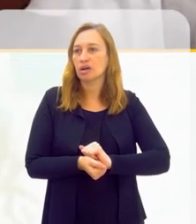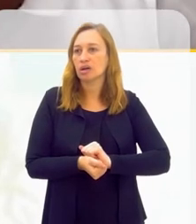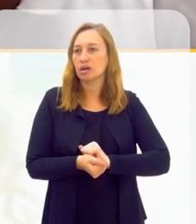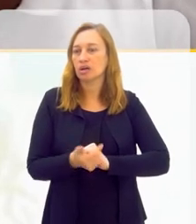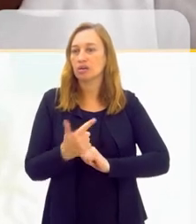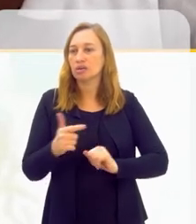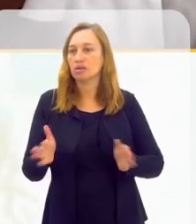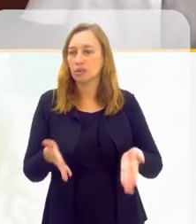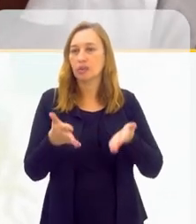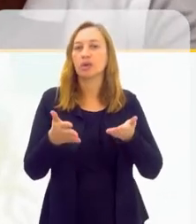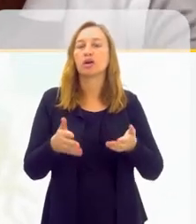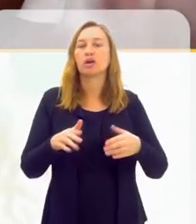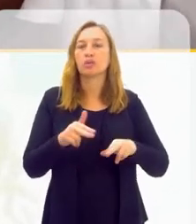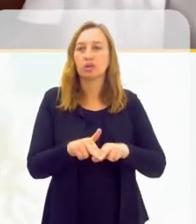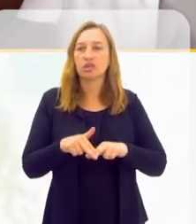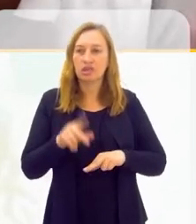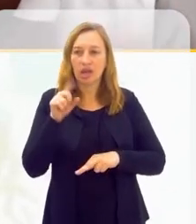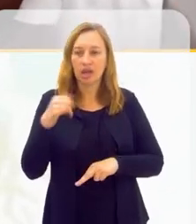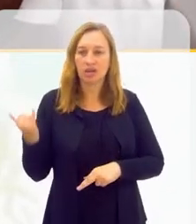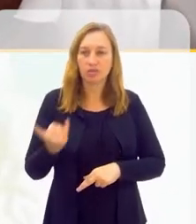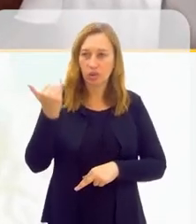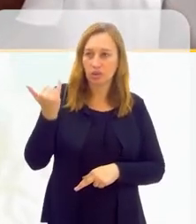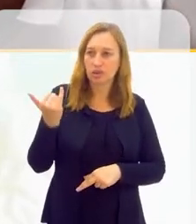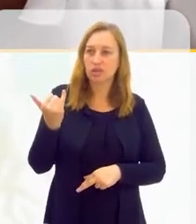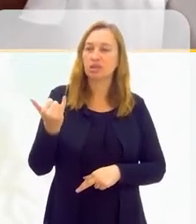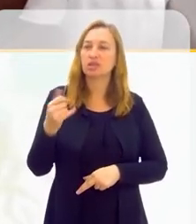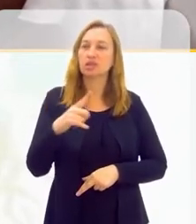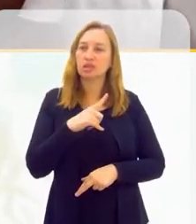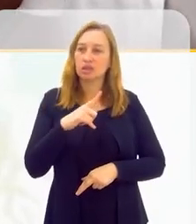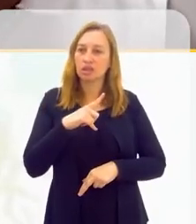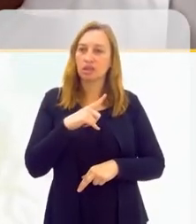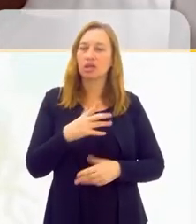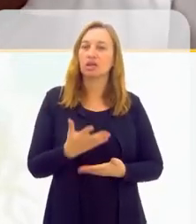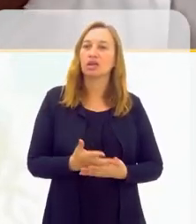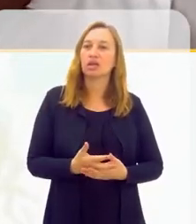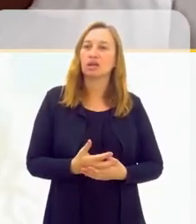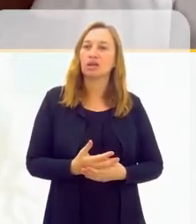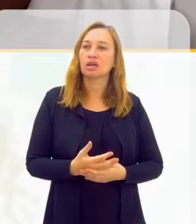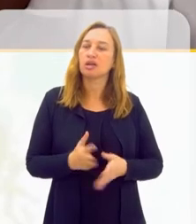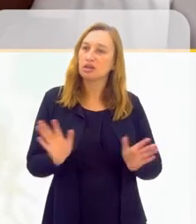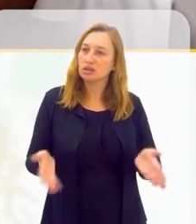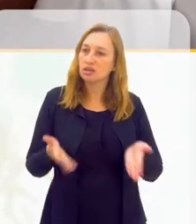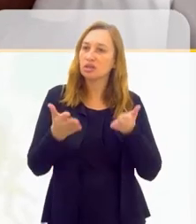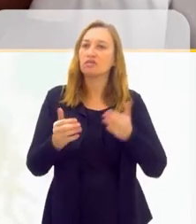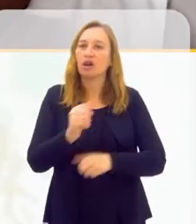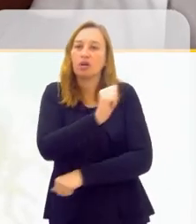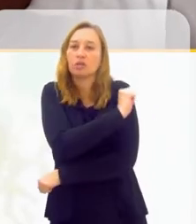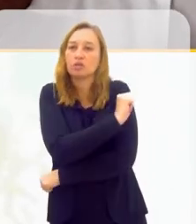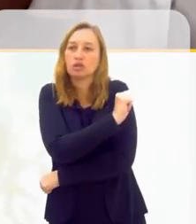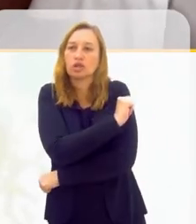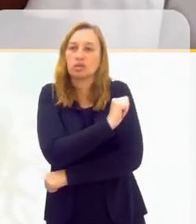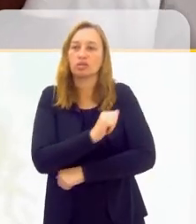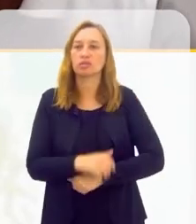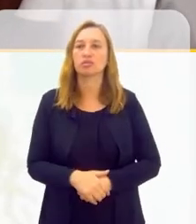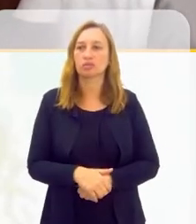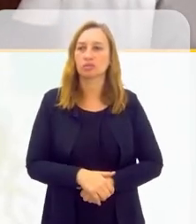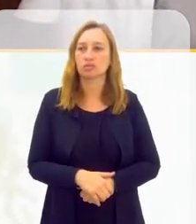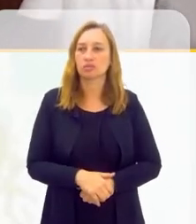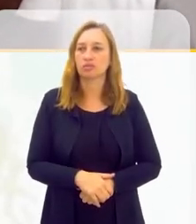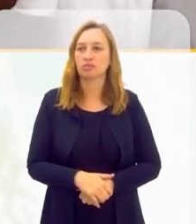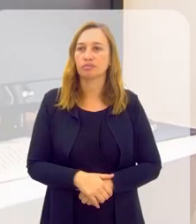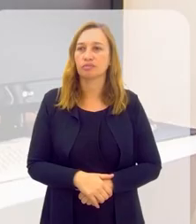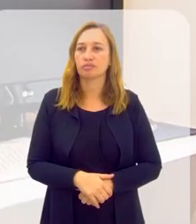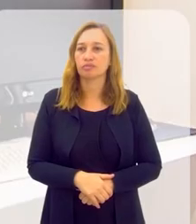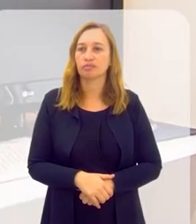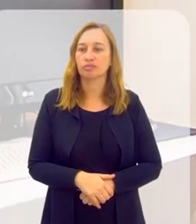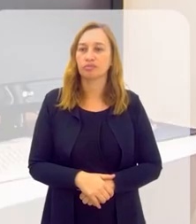tem a motivação para estar ali. Portanto, é importante nós irmos recolhendo esses indicadores e incentivar os alunos nesta dimensão que é tão